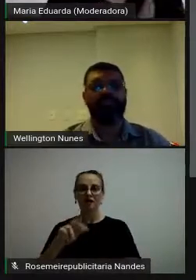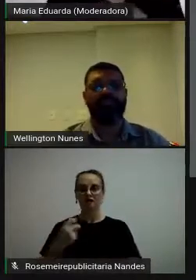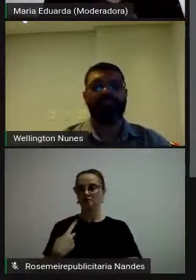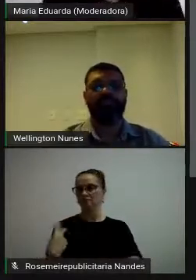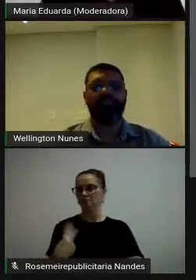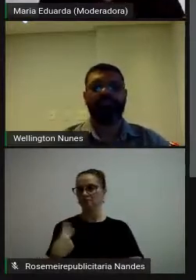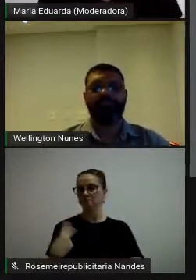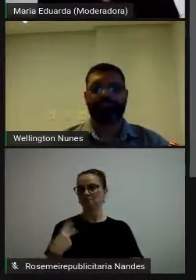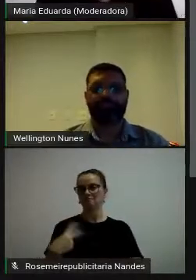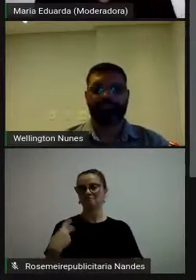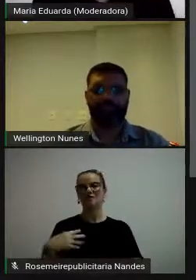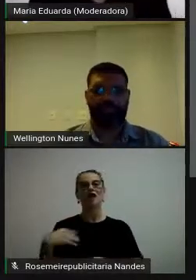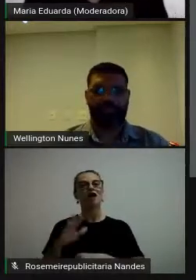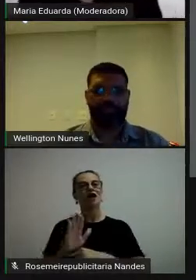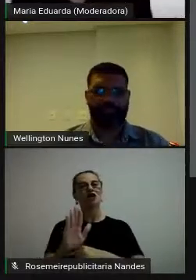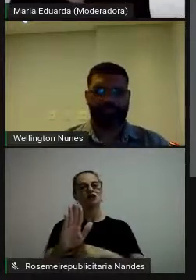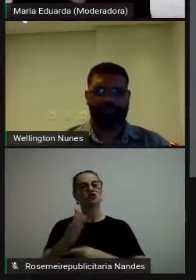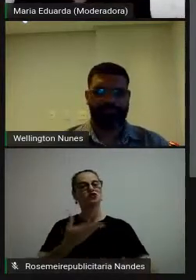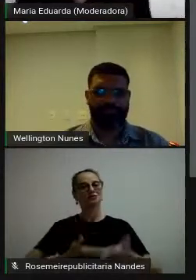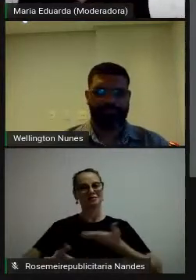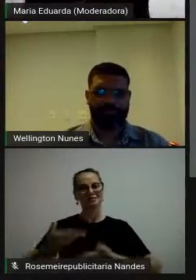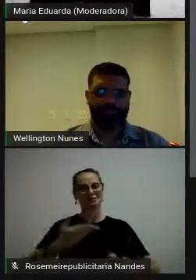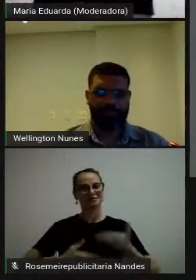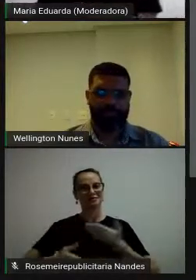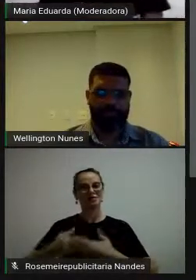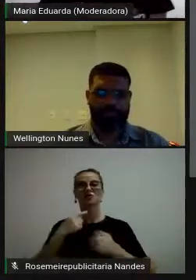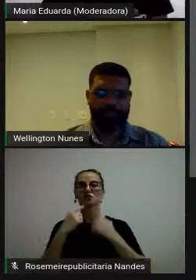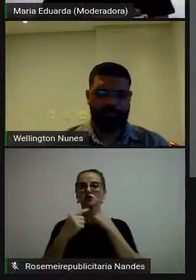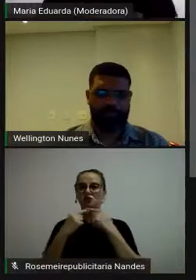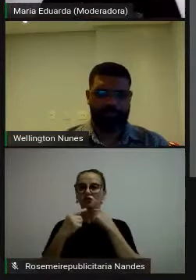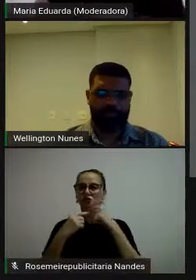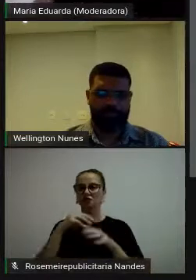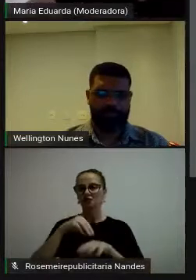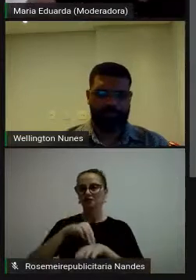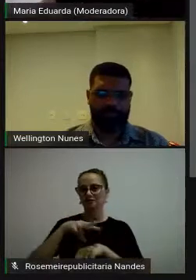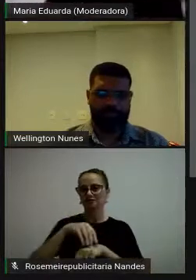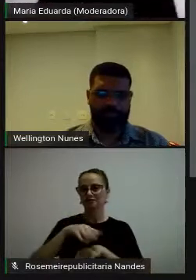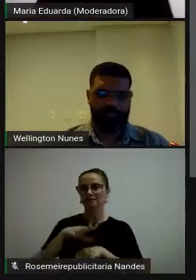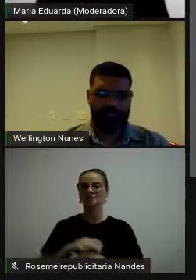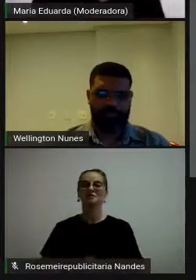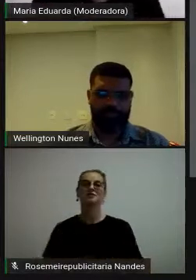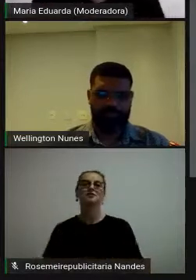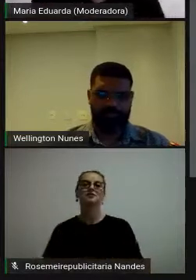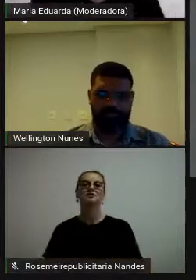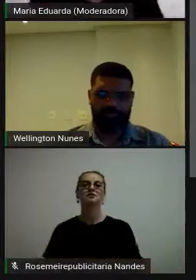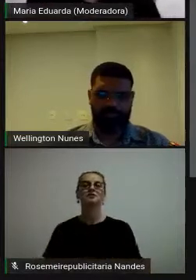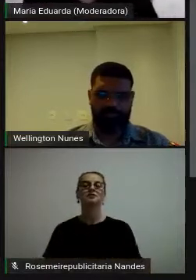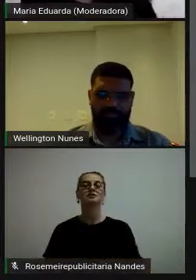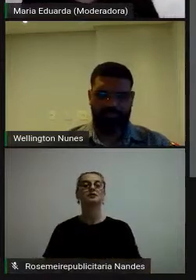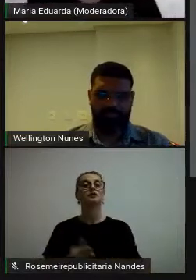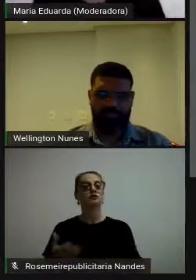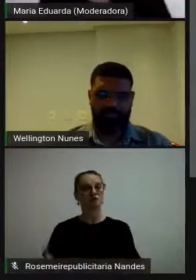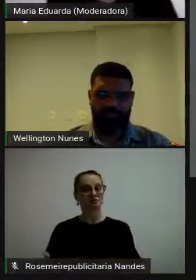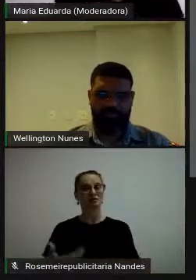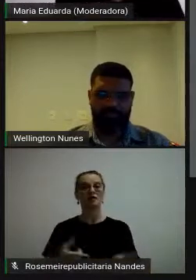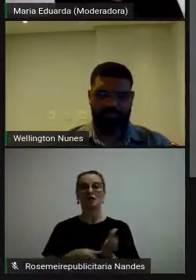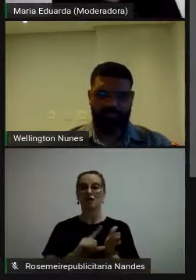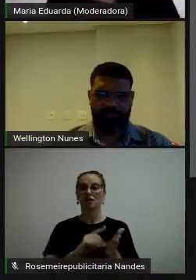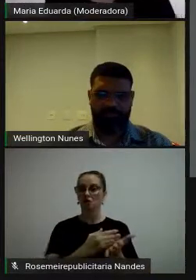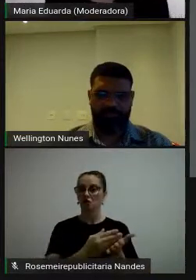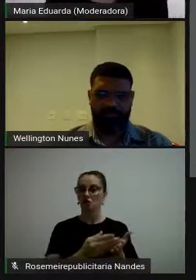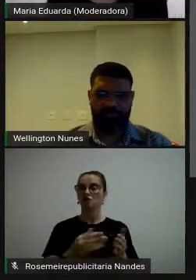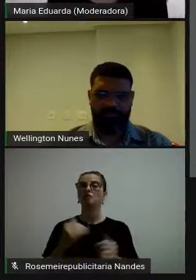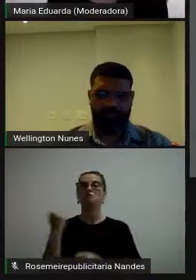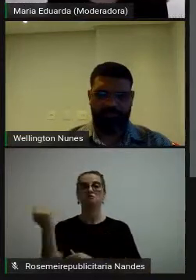chat que nós estaremos presentes. Antes de nós darmos início, né, à live, eu queria deixar alguns